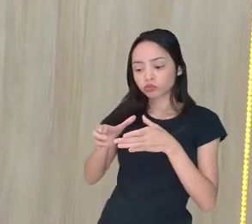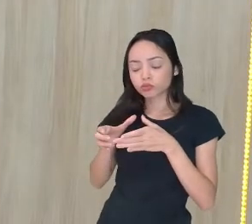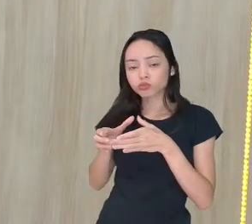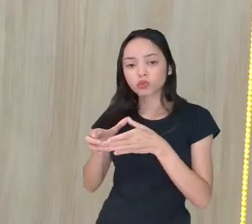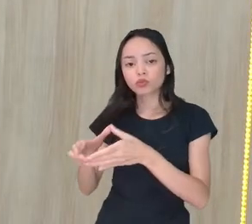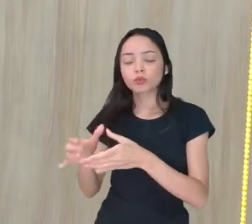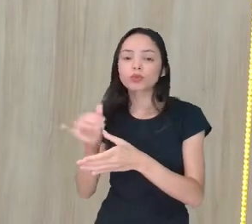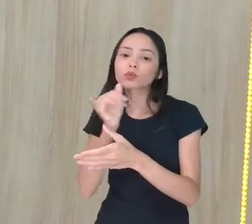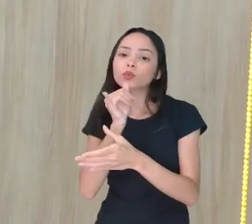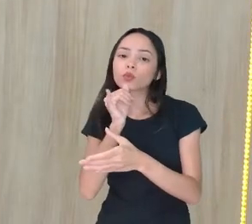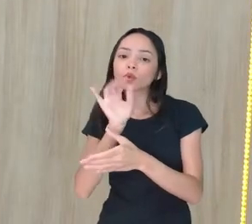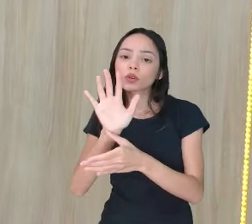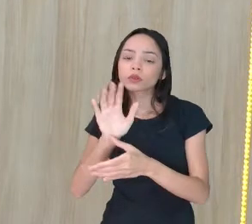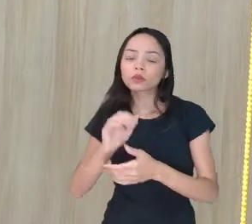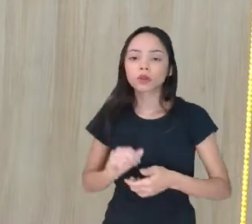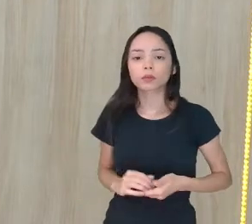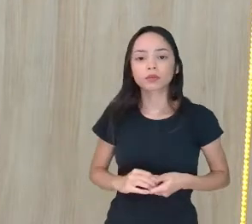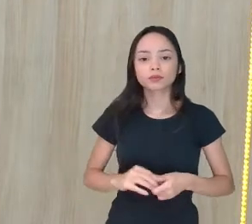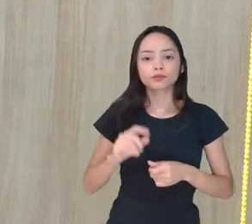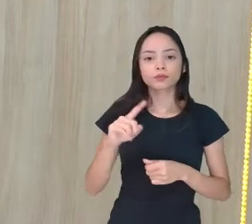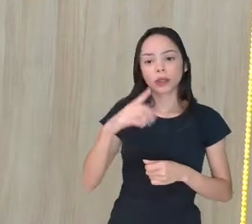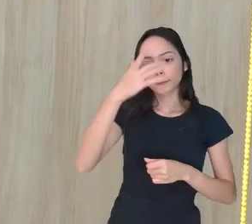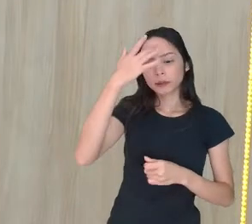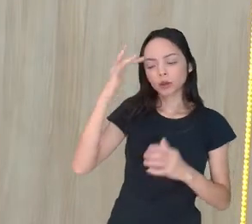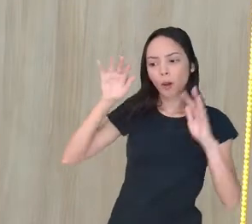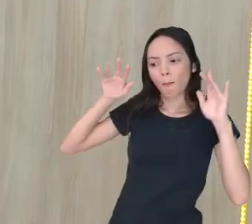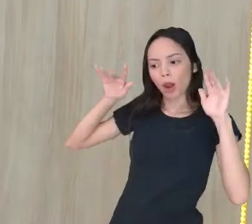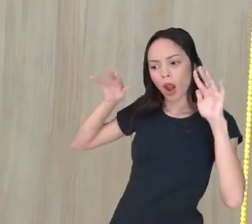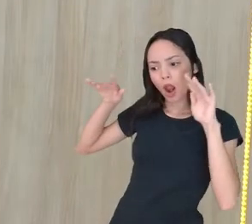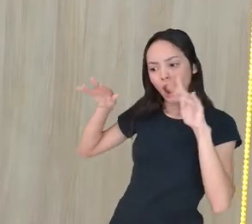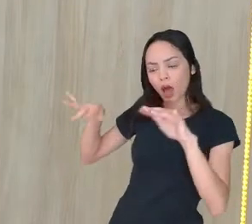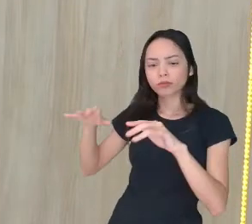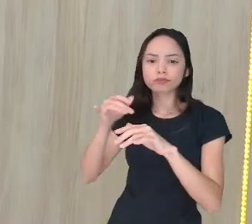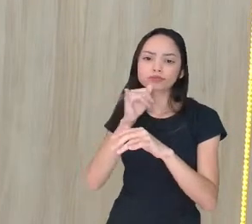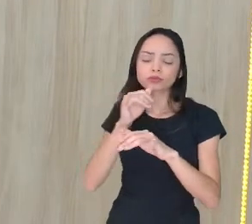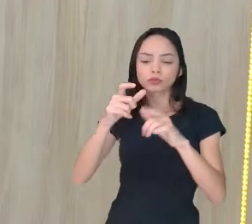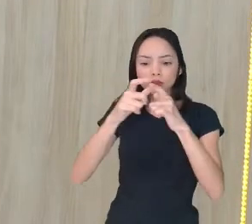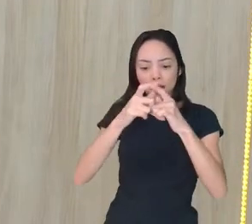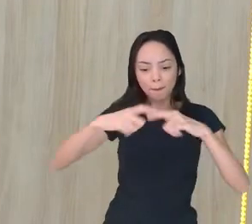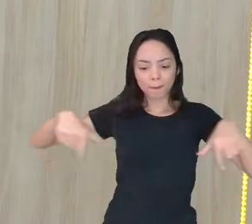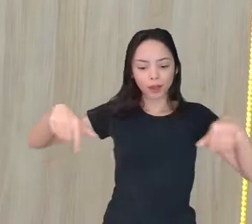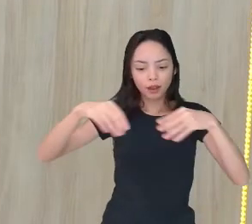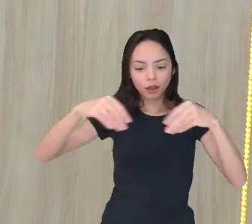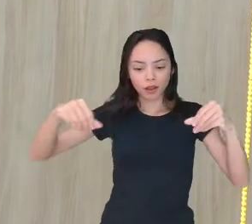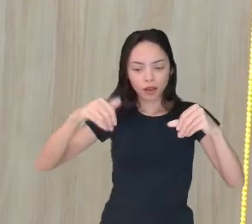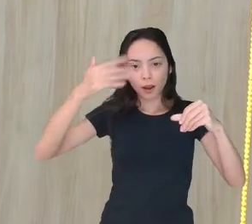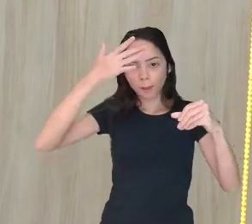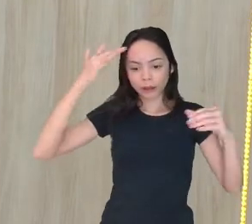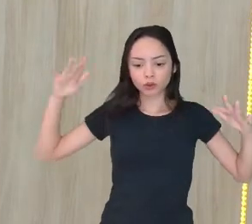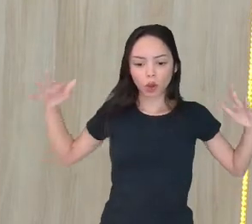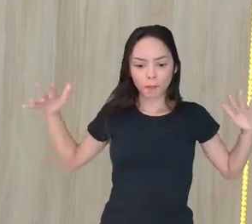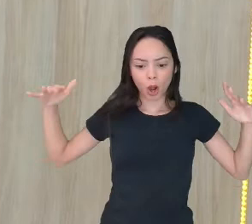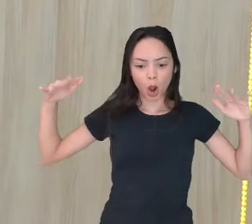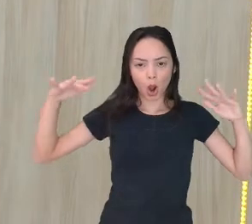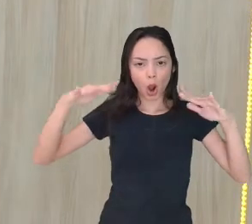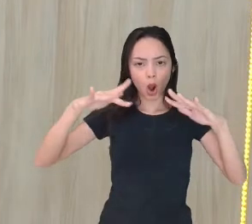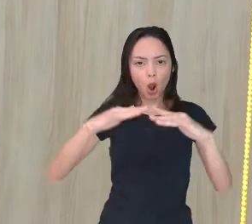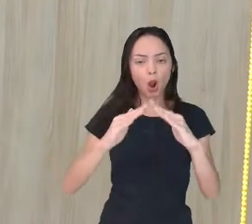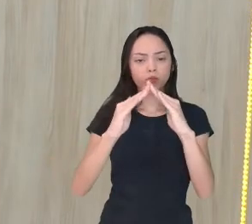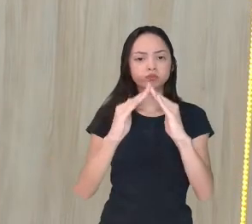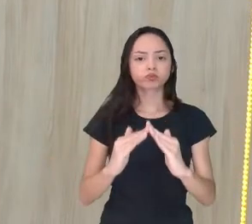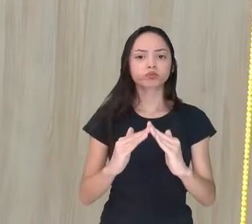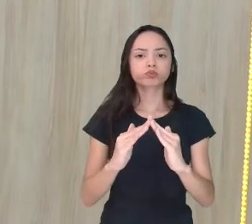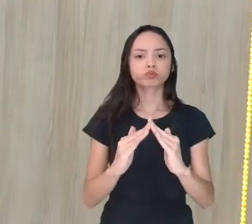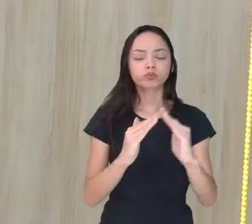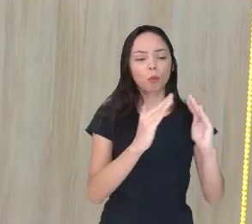seria, por exemplo, a ocupação de territórios, né, ali, de espaços, né, onde a gente tem